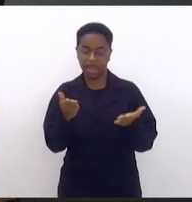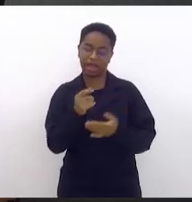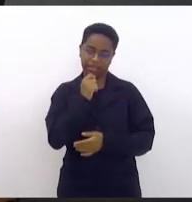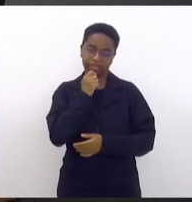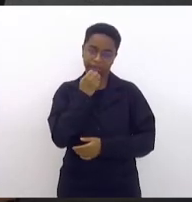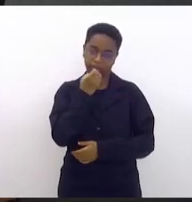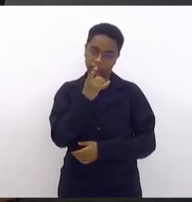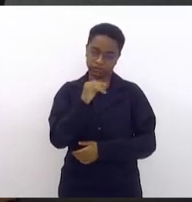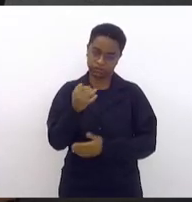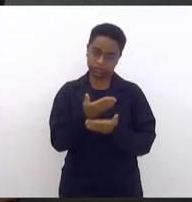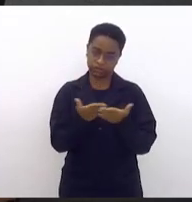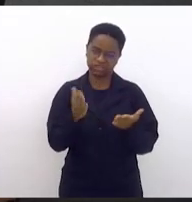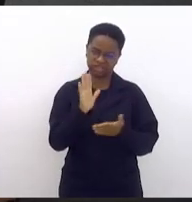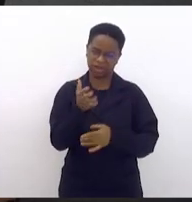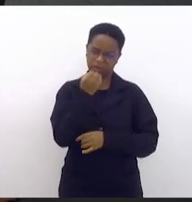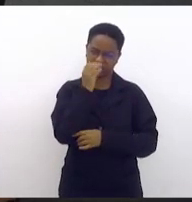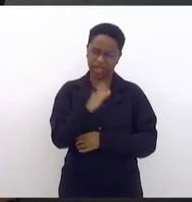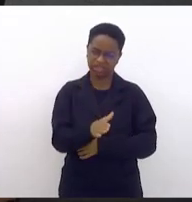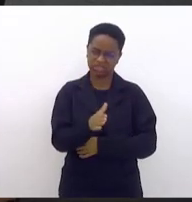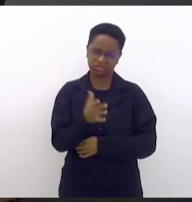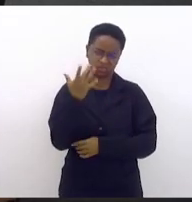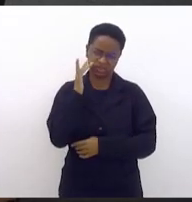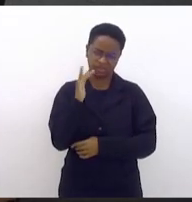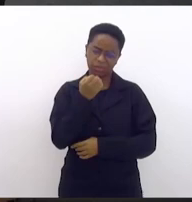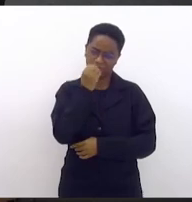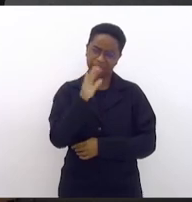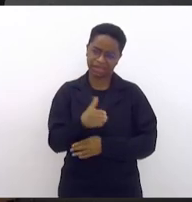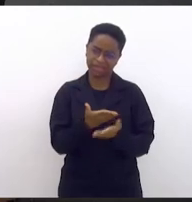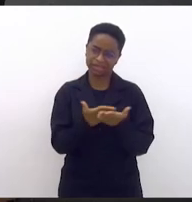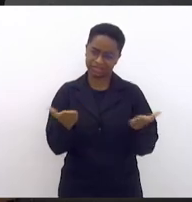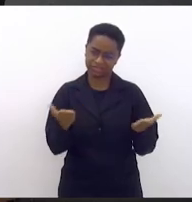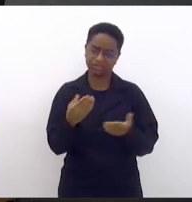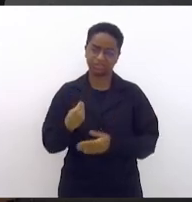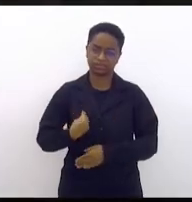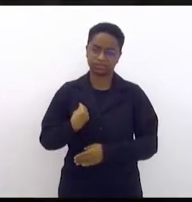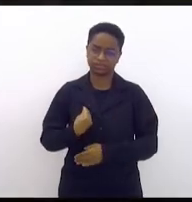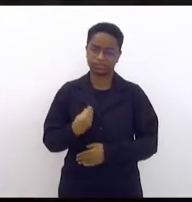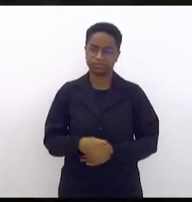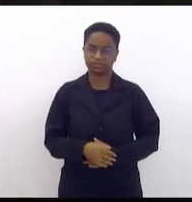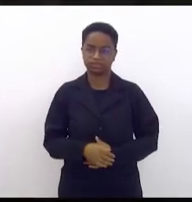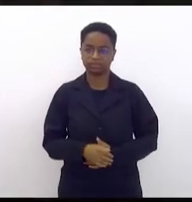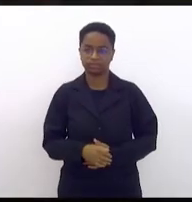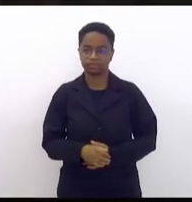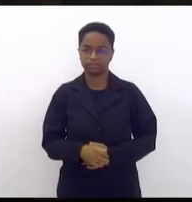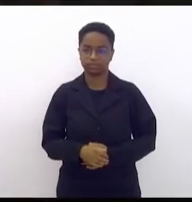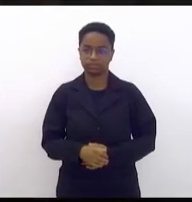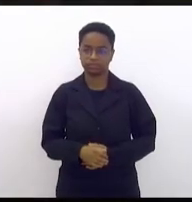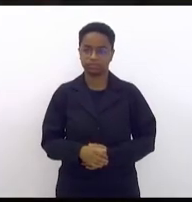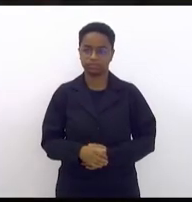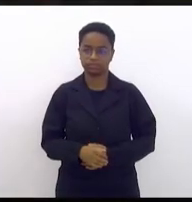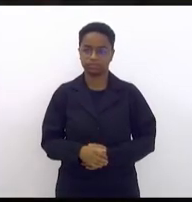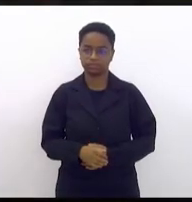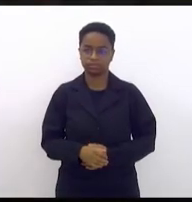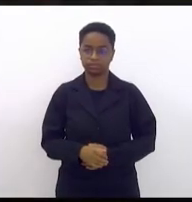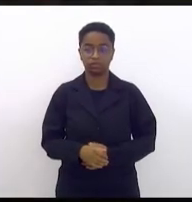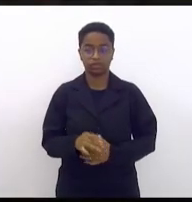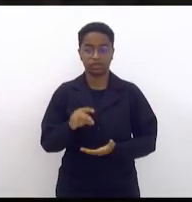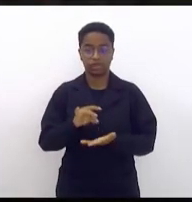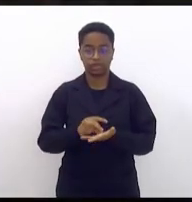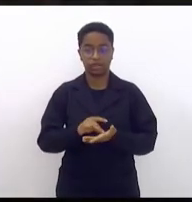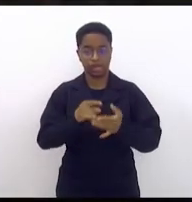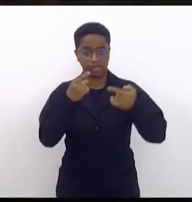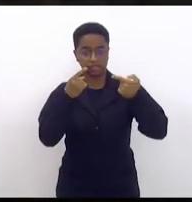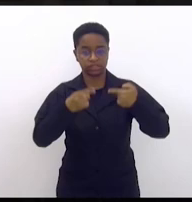todas e todos o jáé Boa tarde Boa tarde então a todas e todos os presentes eh muito desafiador